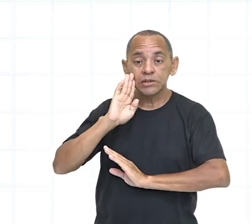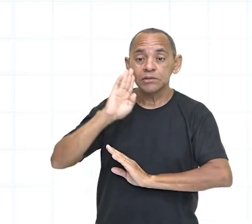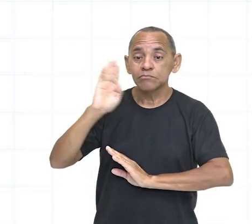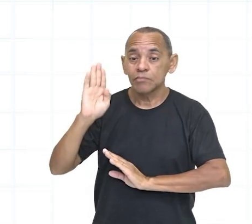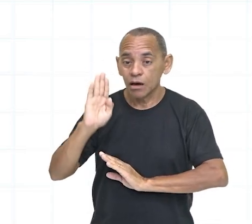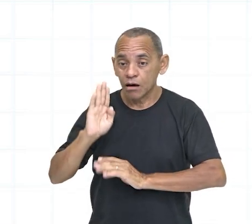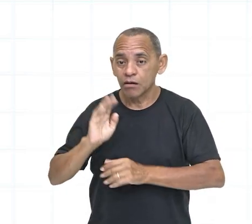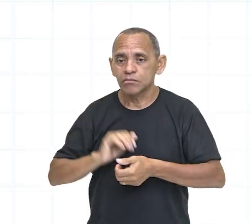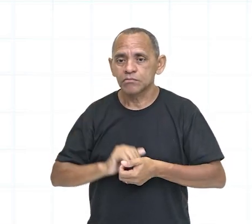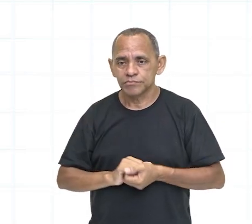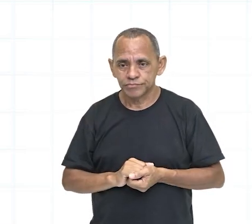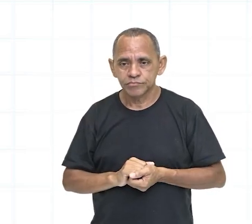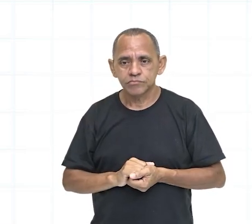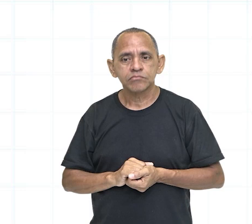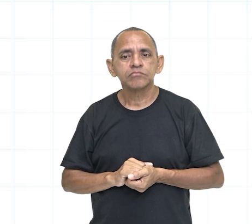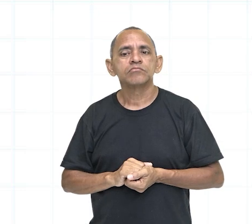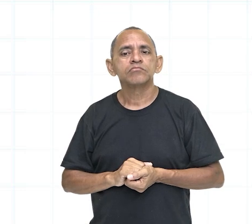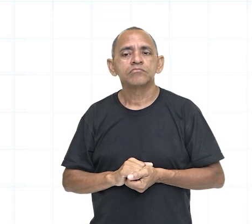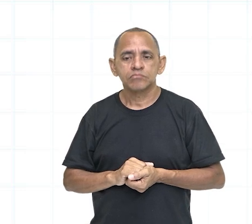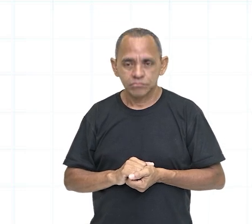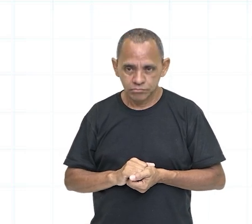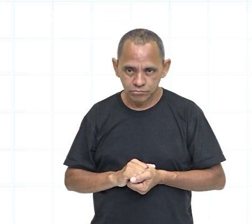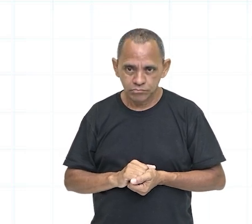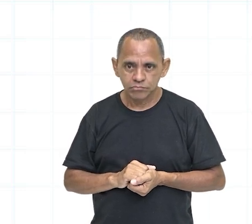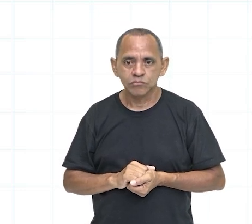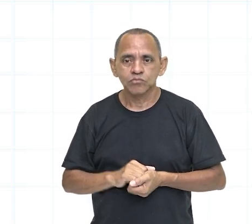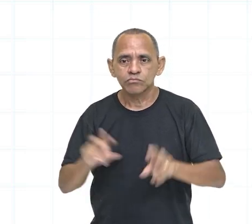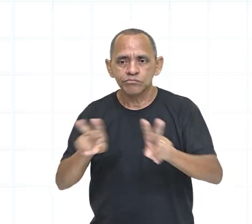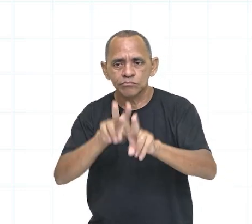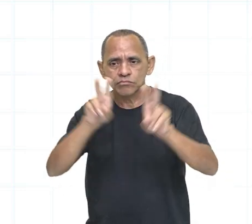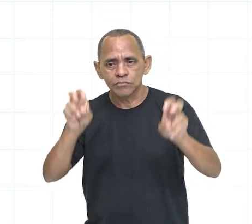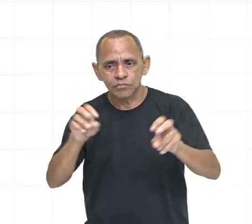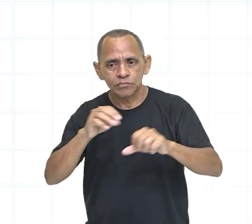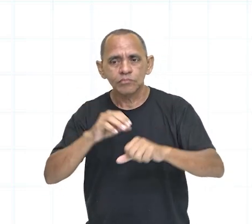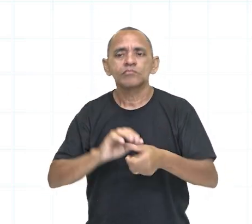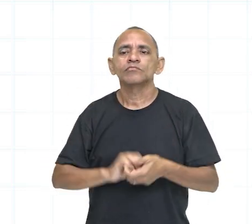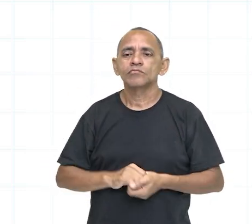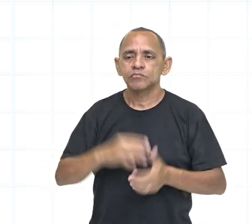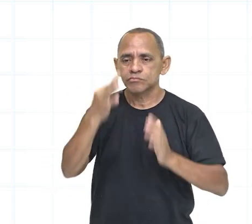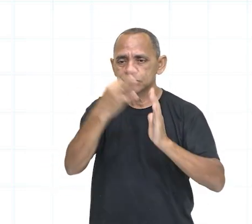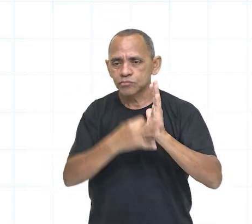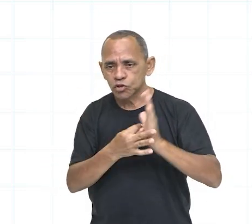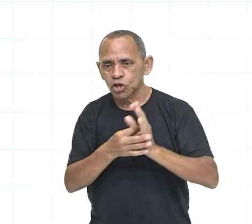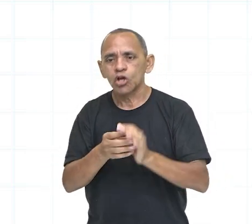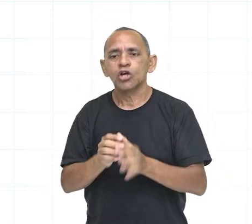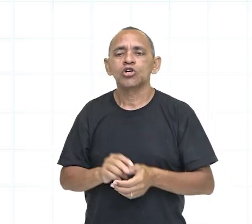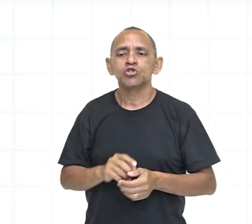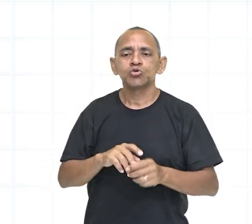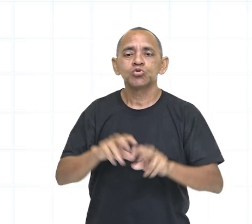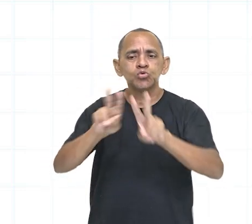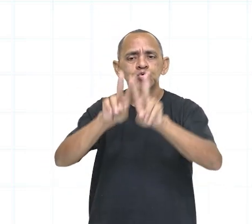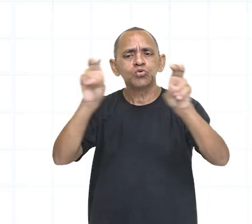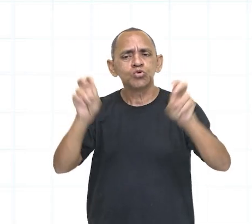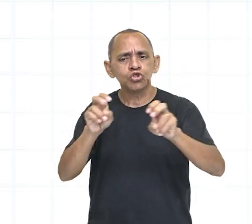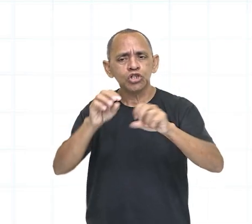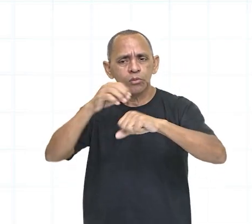o principal propósito do texto? A disseminação global do inglês, um legado